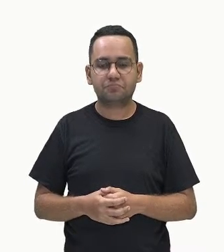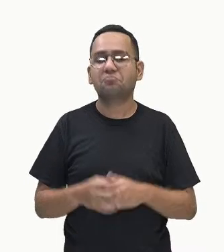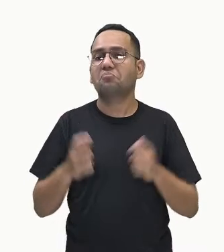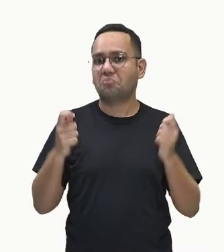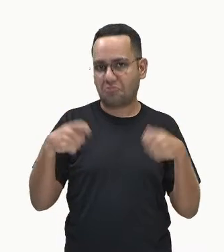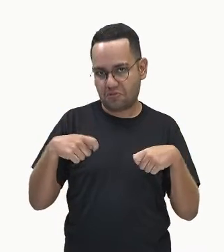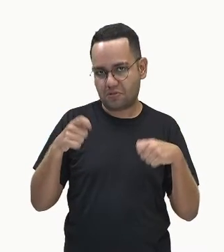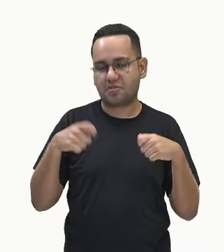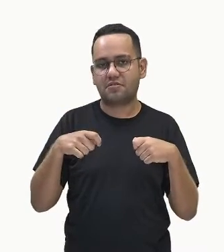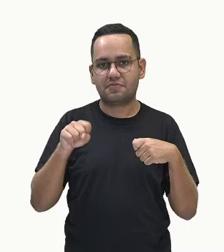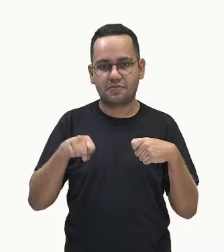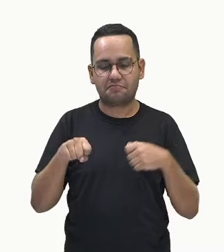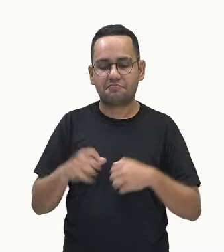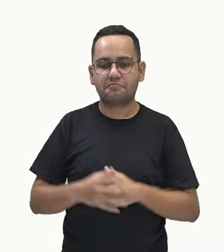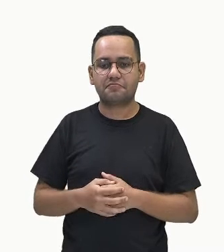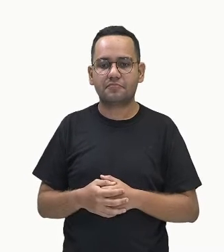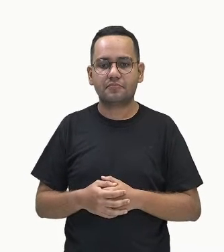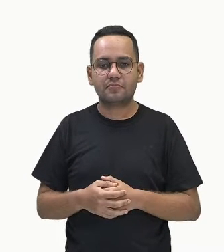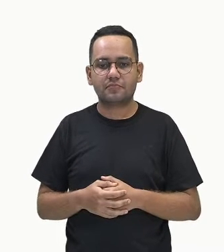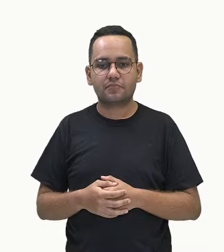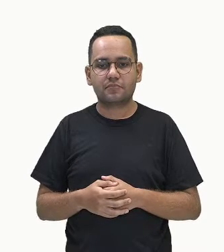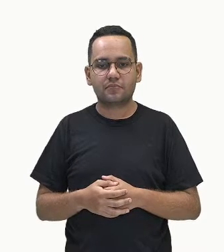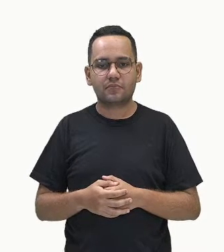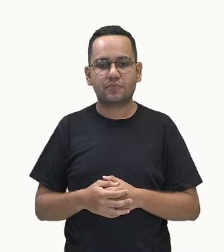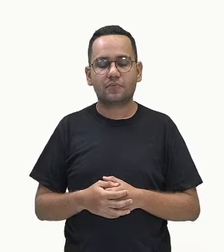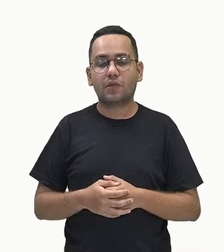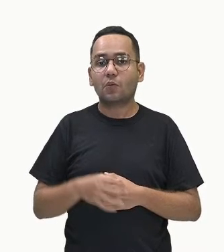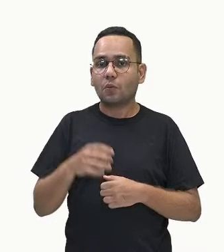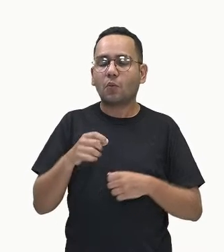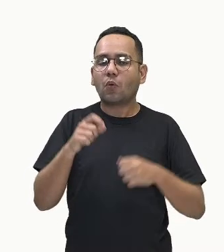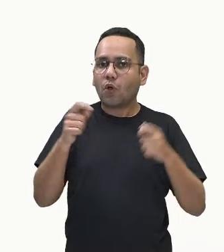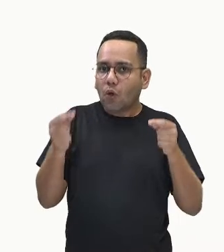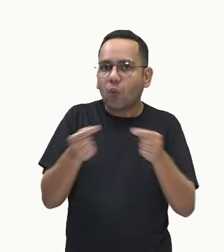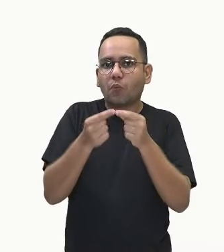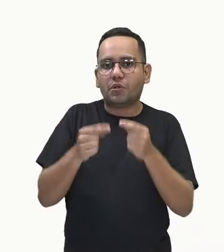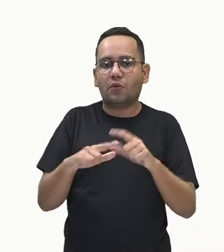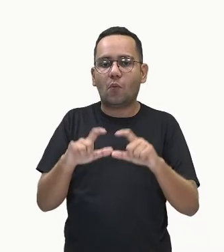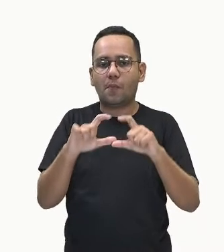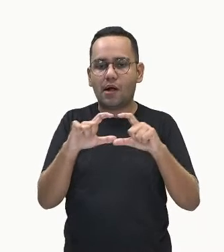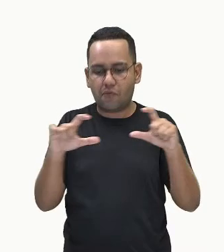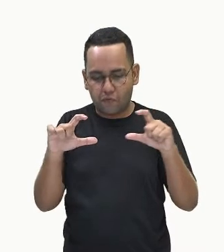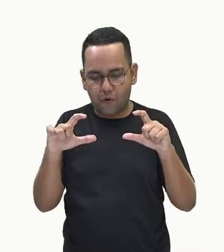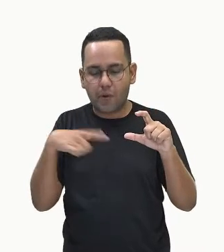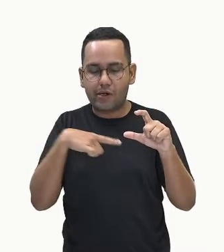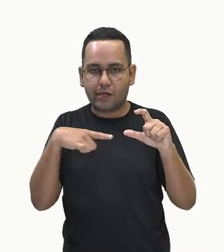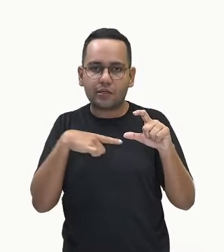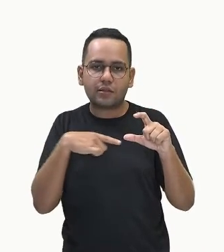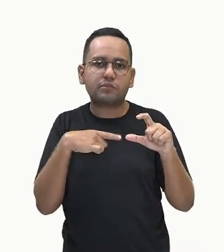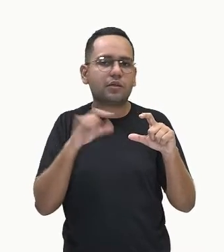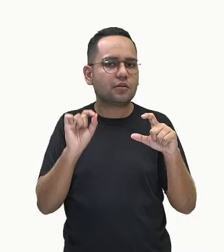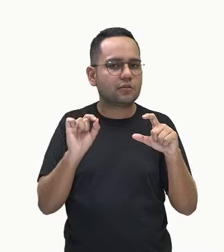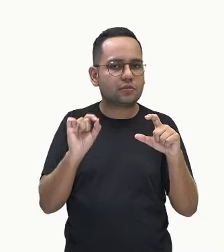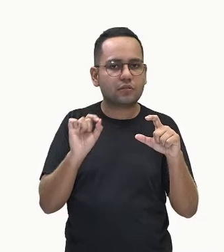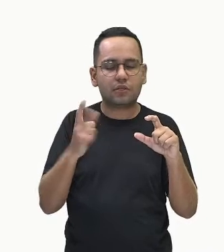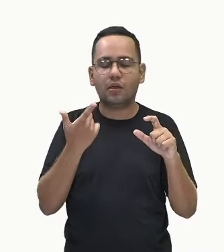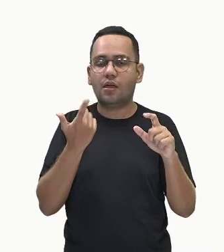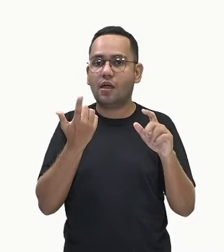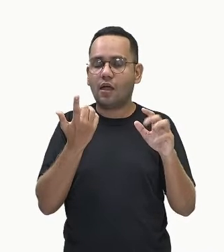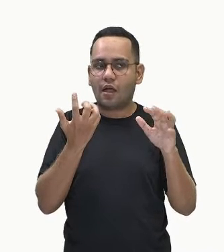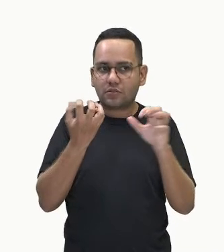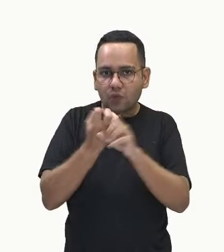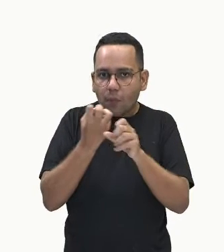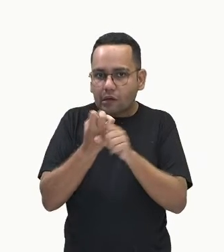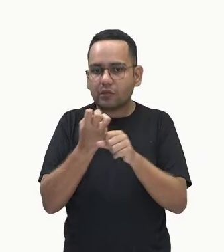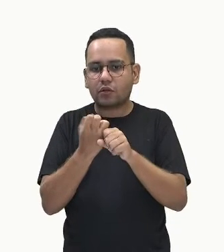possível usar aí uma expressão, uma fórmula que relaciona a medida de seu apótema e lado